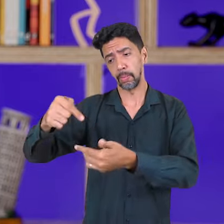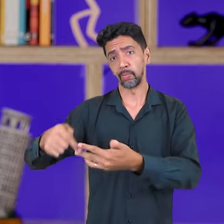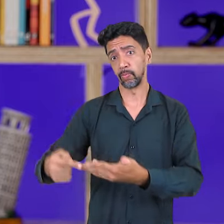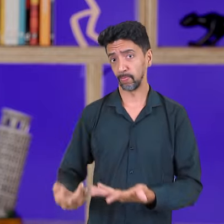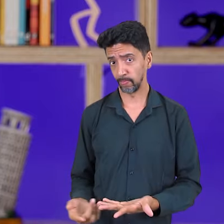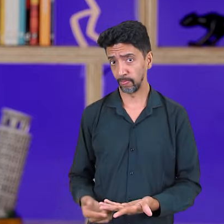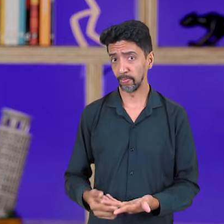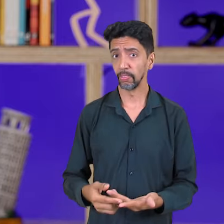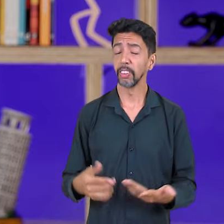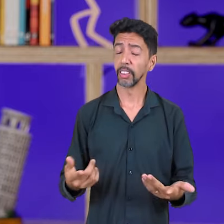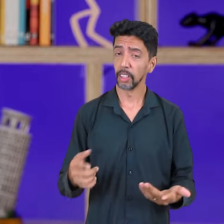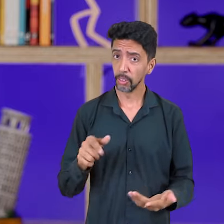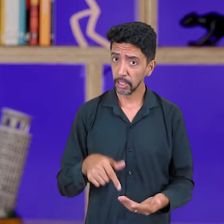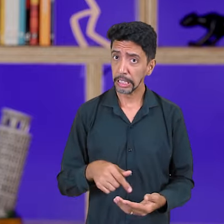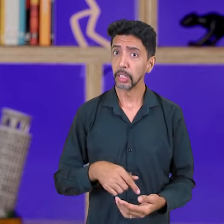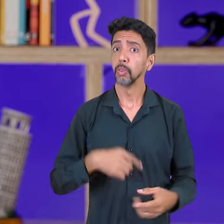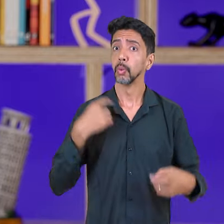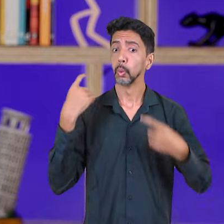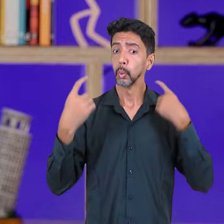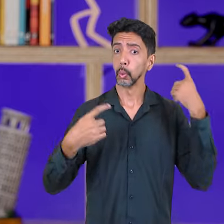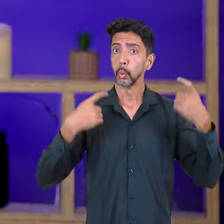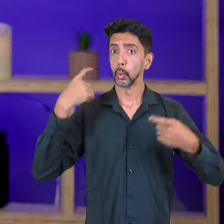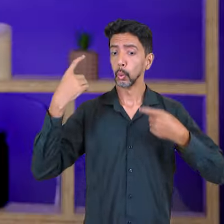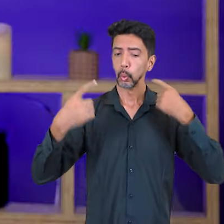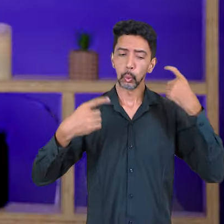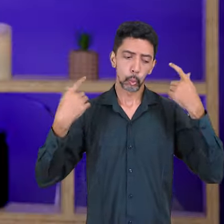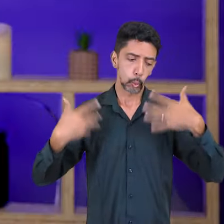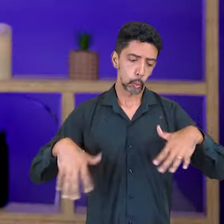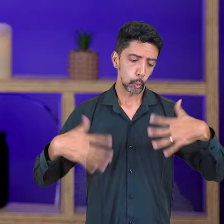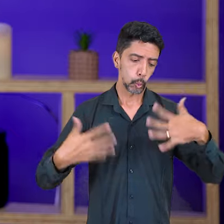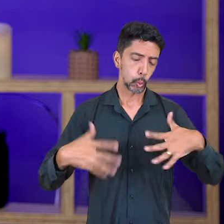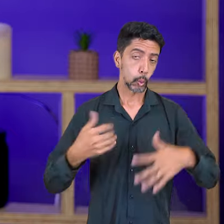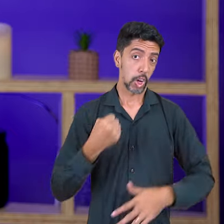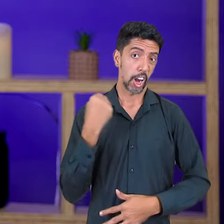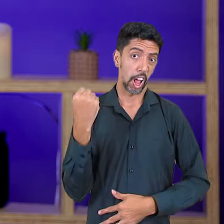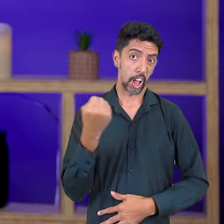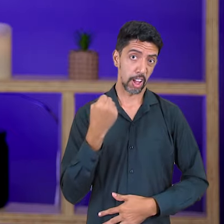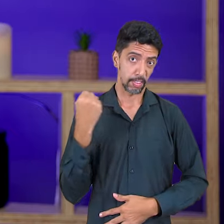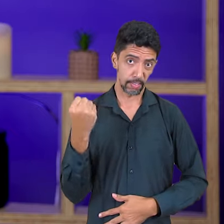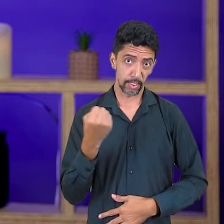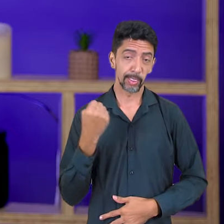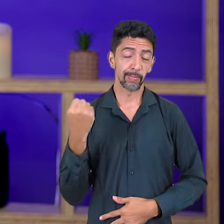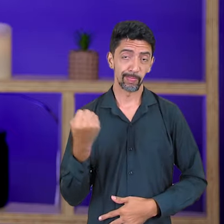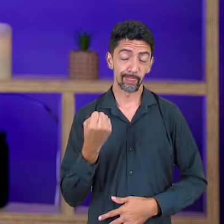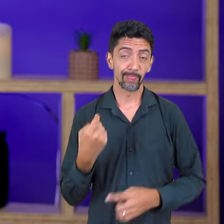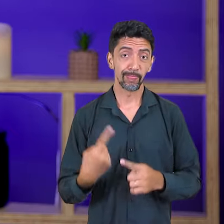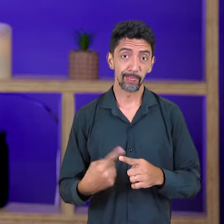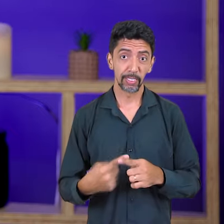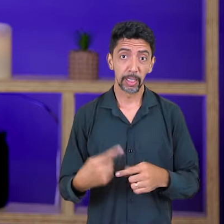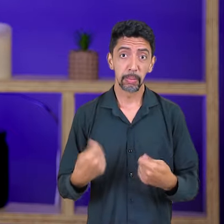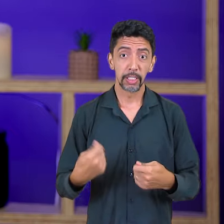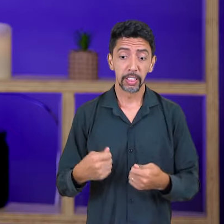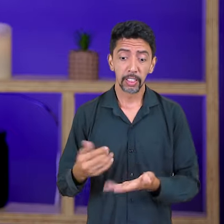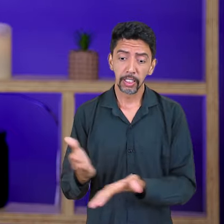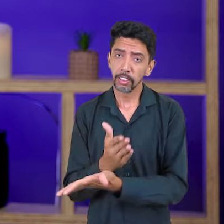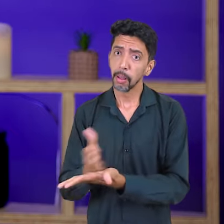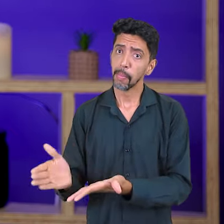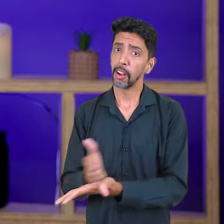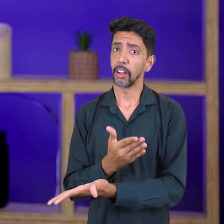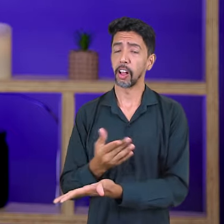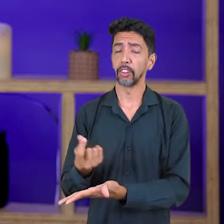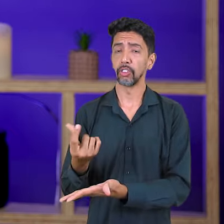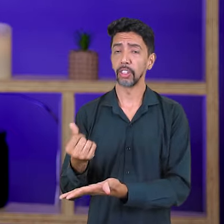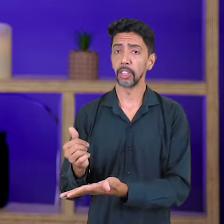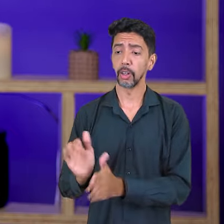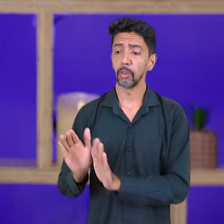uma preocupação gigante porque nós pramos separar o dinheiro da aposentadoria com o dinheiro de outras